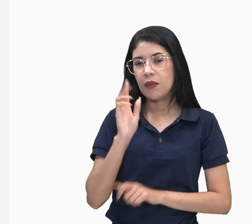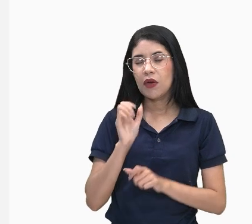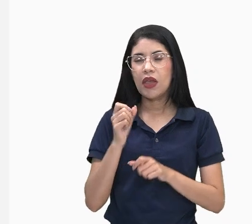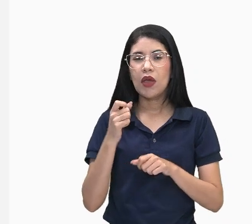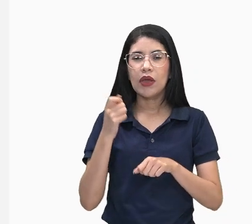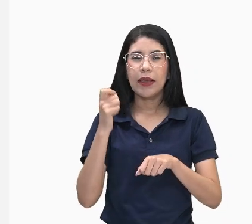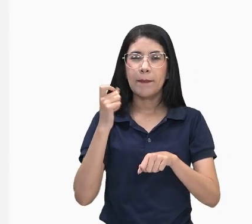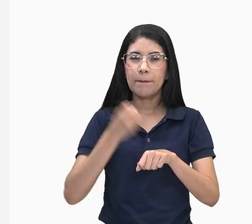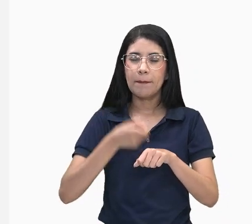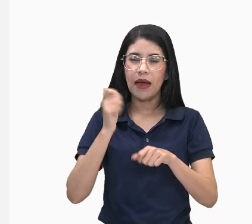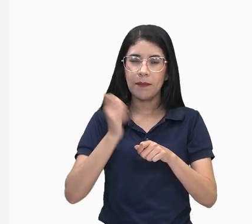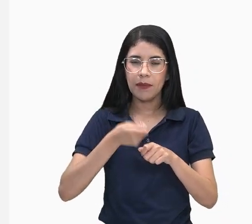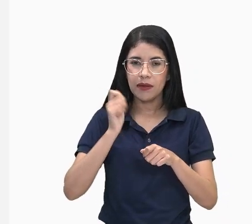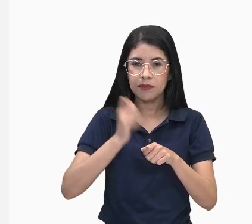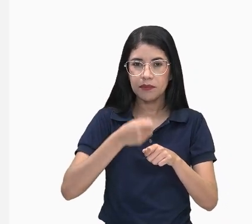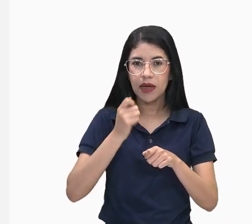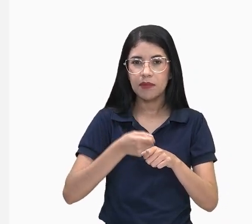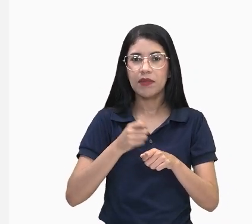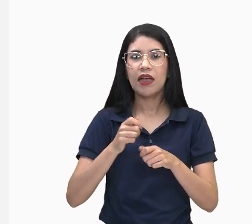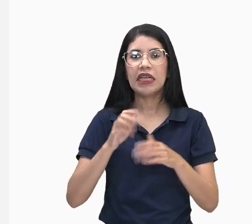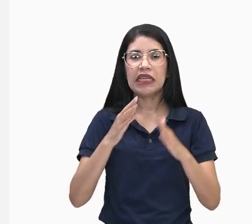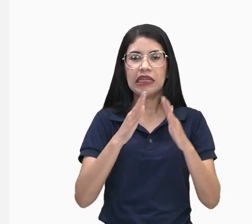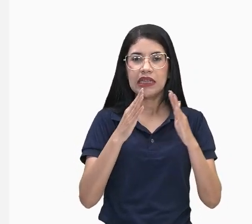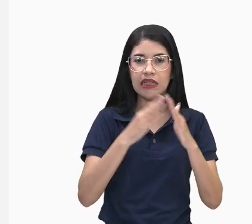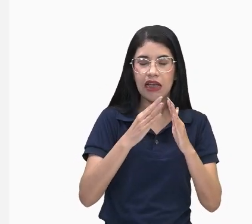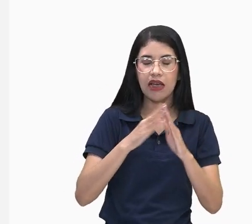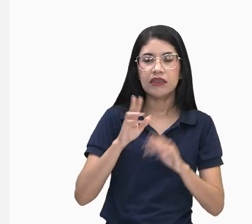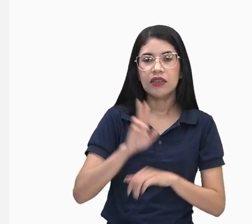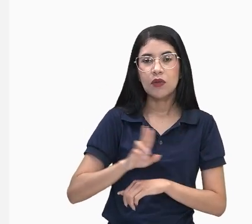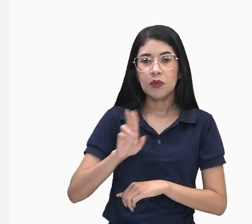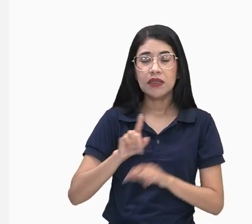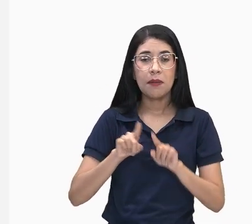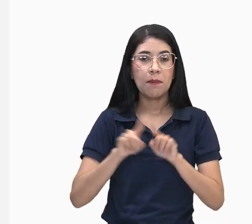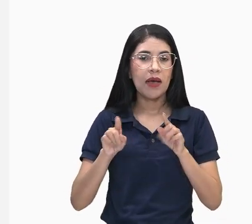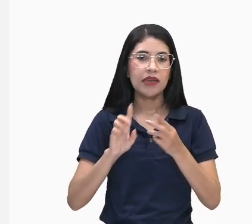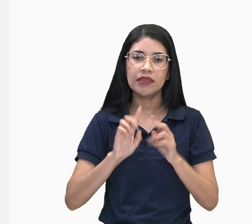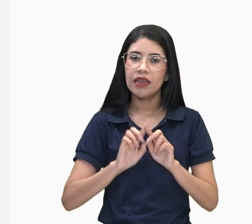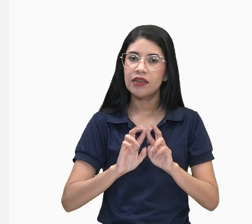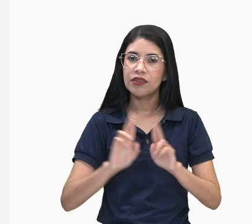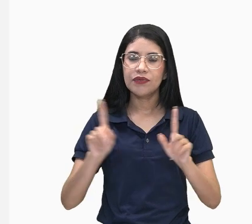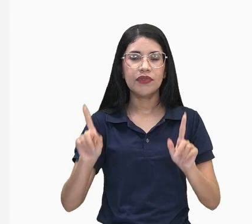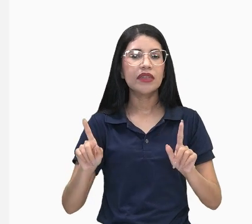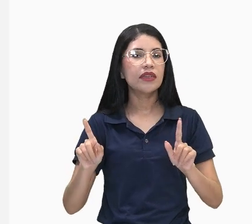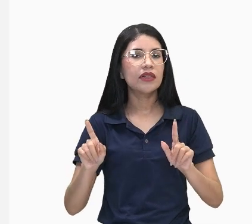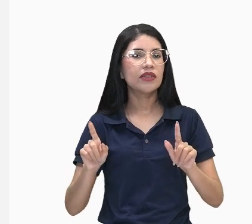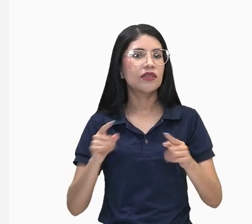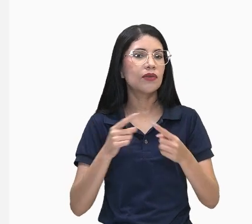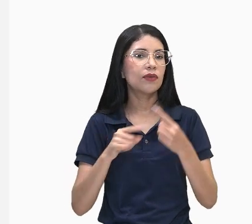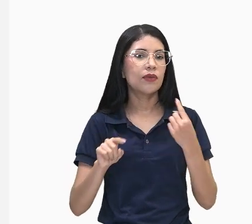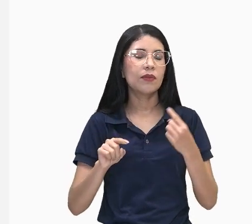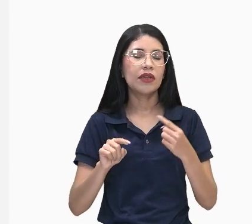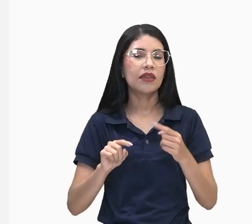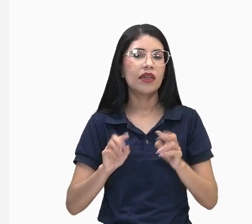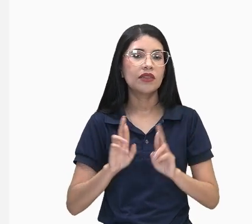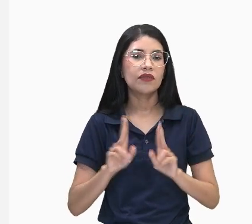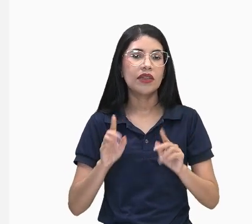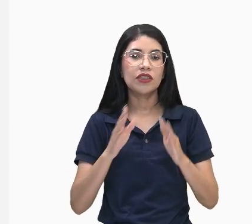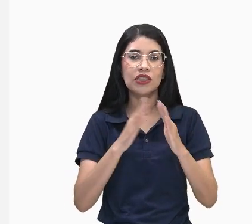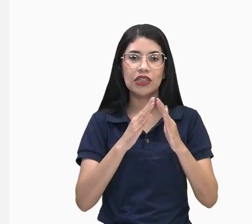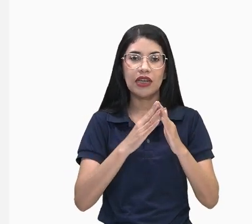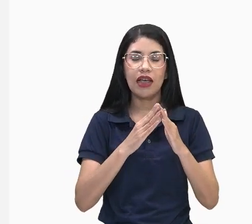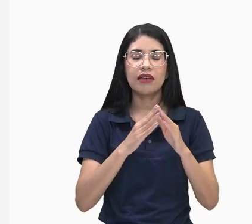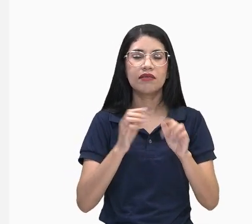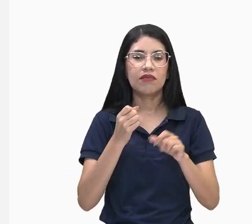que nós usamos para diversas finalidades, esse martelo não tem nada a ver com o martelo que nós usamos na carpintaria ou nas